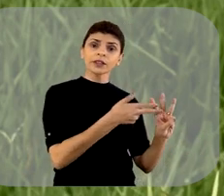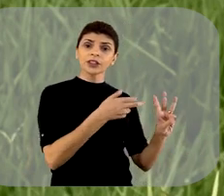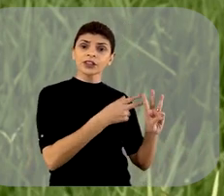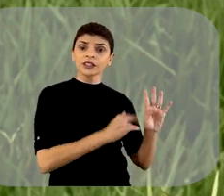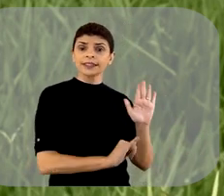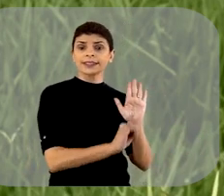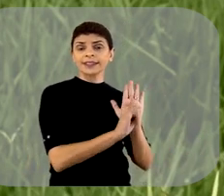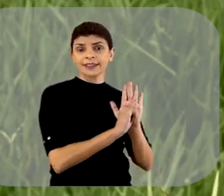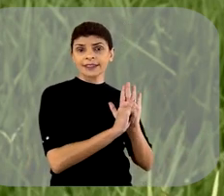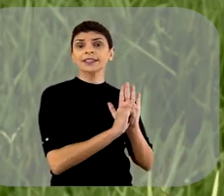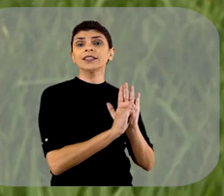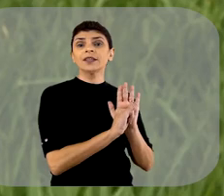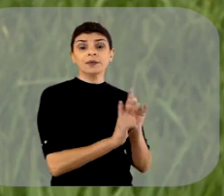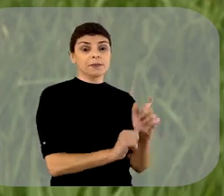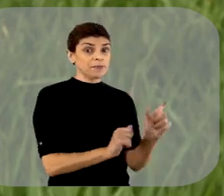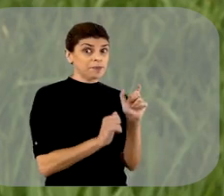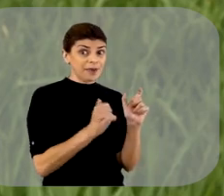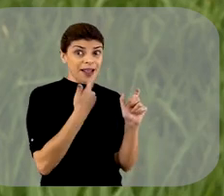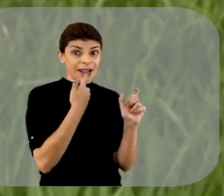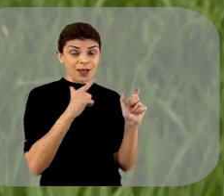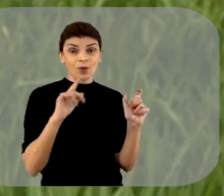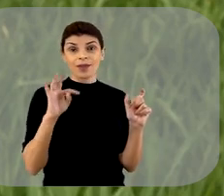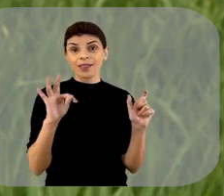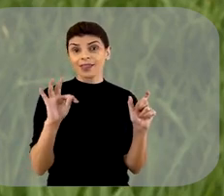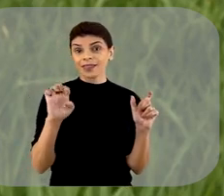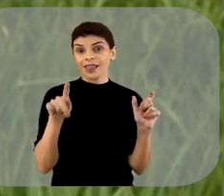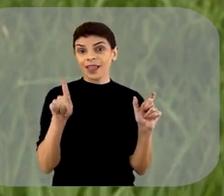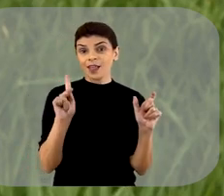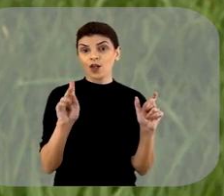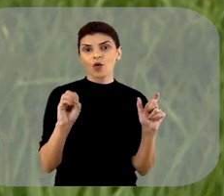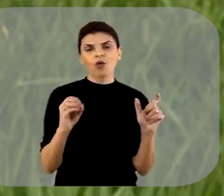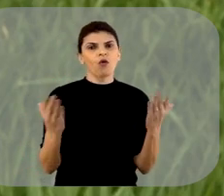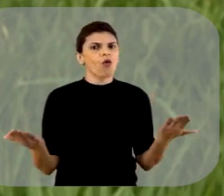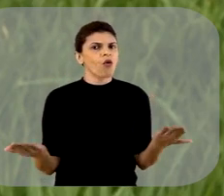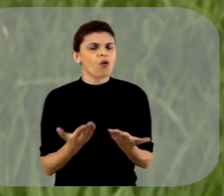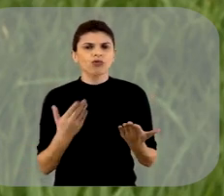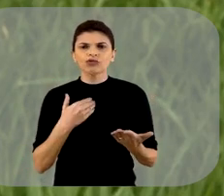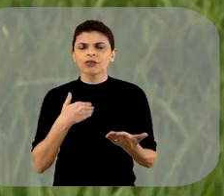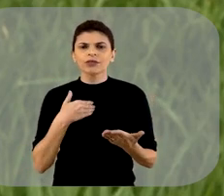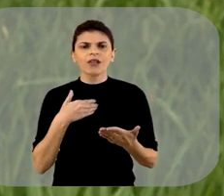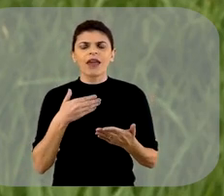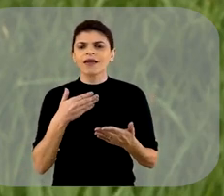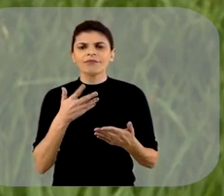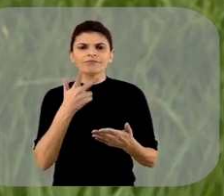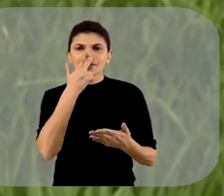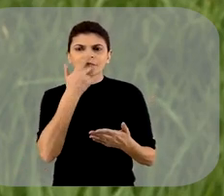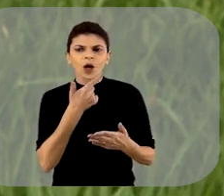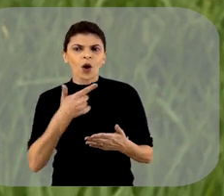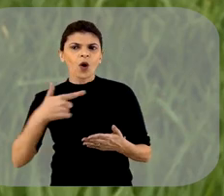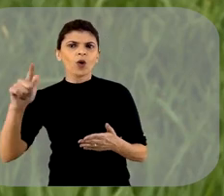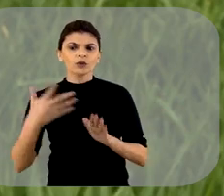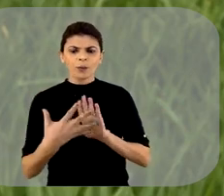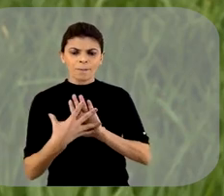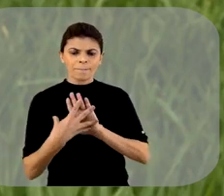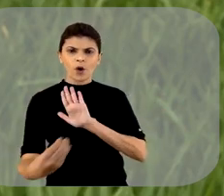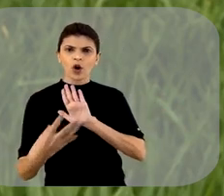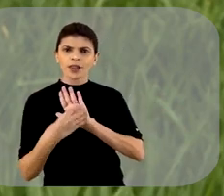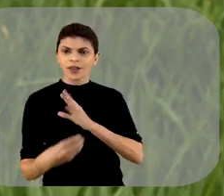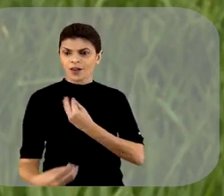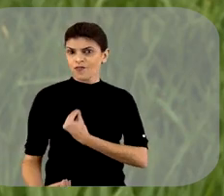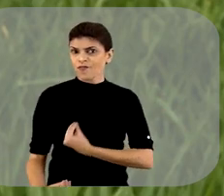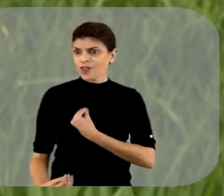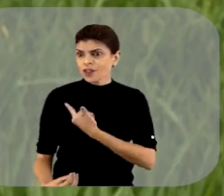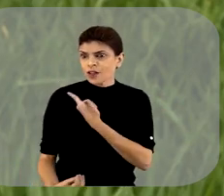Na nossa língua chama-se tekô. Tudo isso hoje é quebrado, né? Pela presença de outro modelo de vida, né? E por